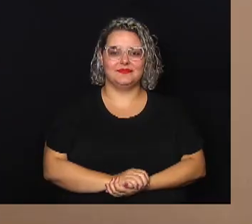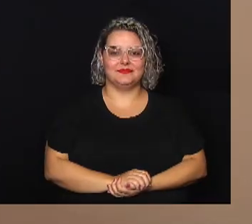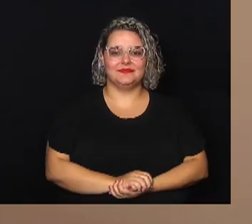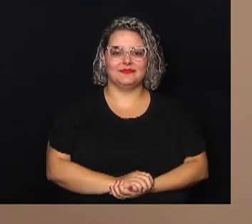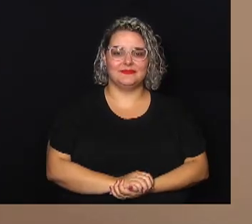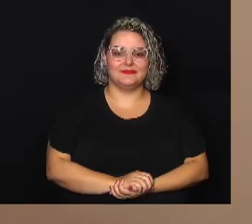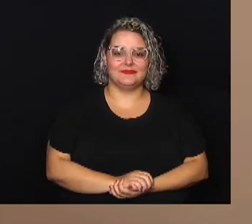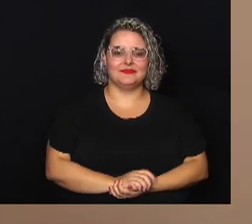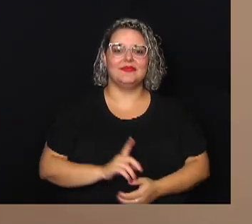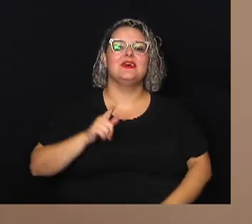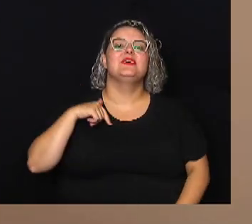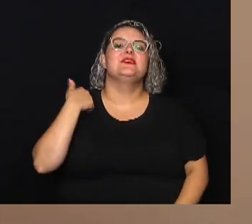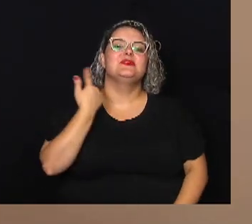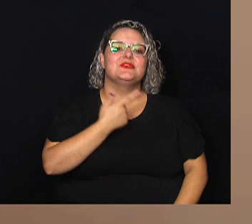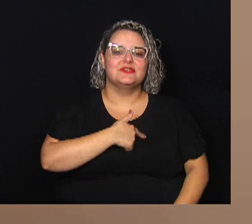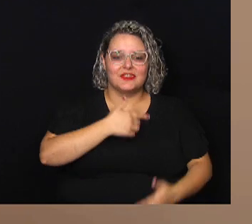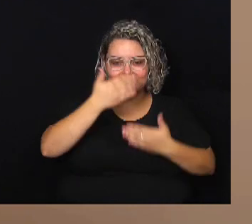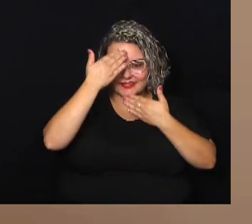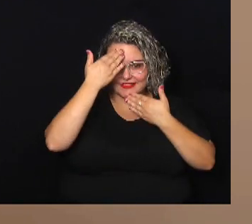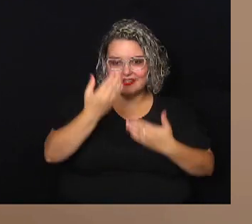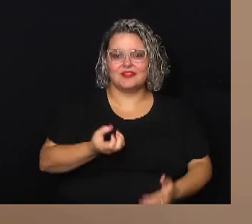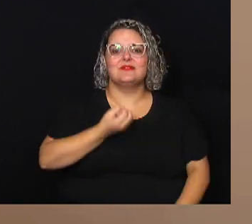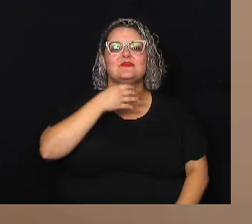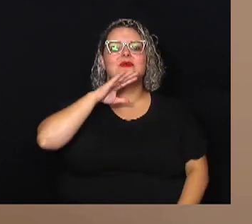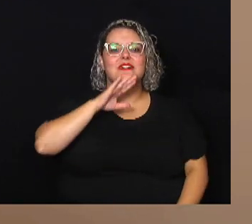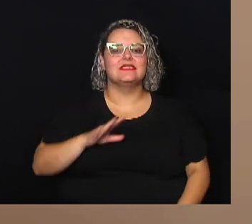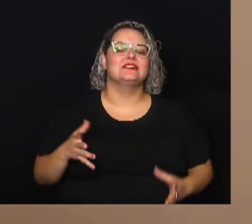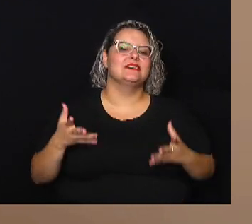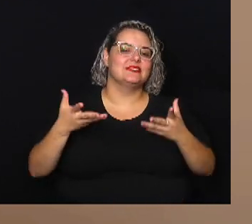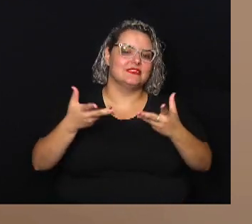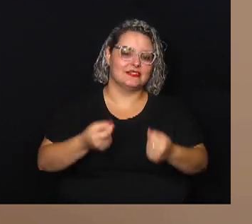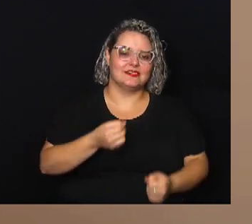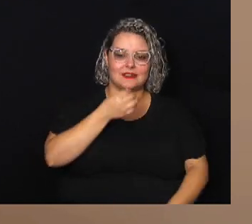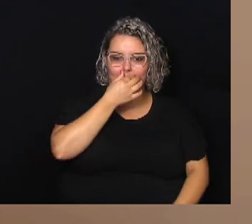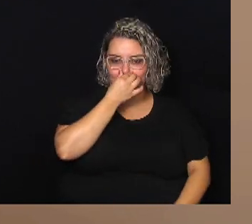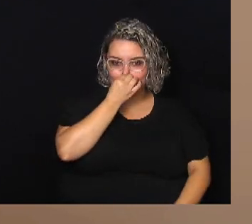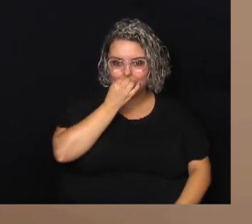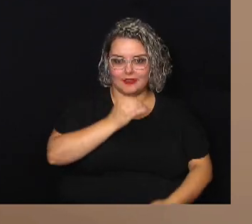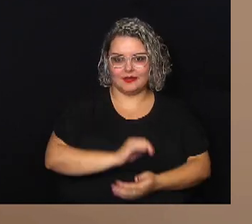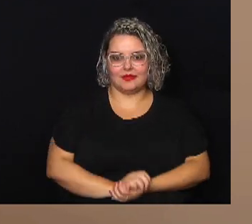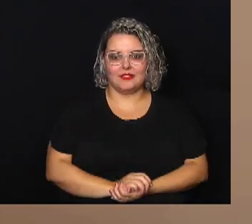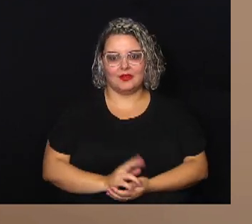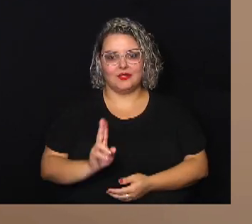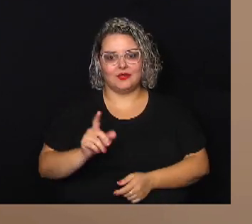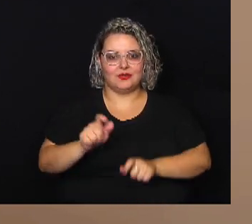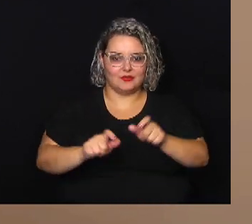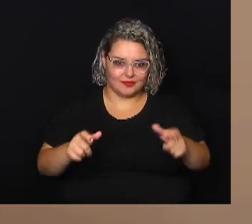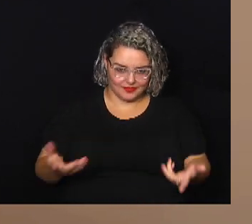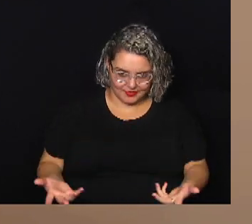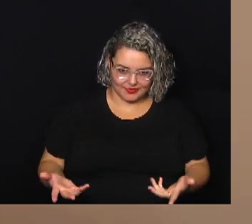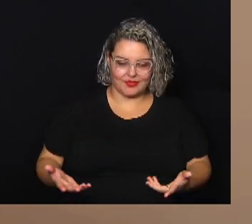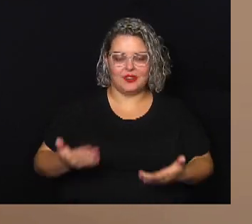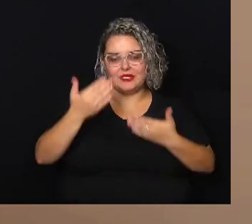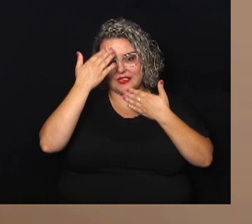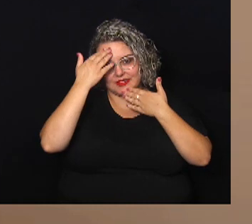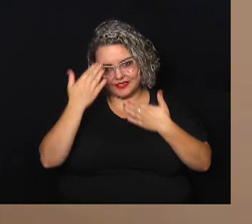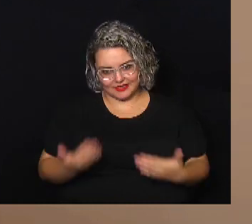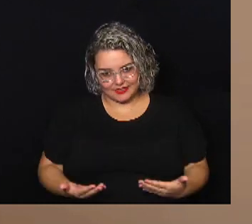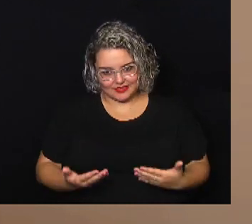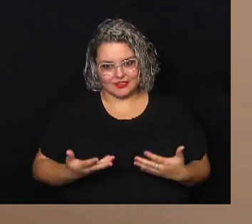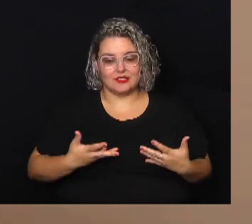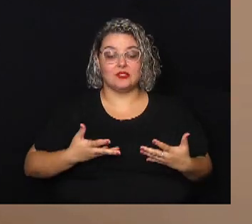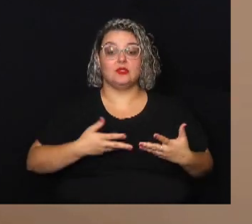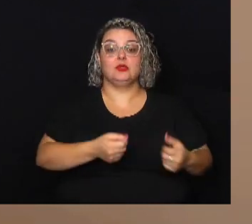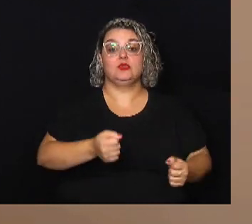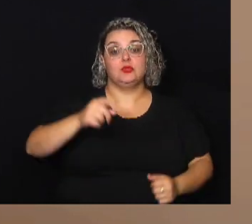Nós que agradecemos. Boa tarde a todos. Em nome da SBCO, gostaria de agradecer o convite para falar sobre essa